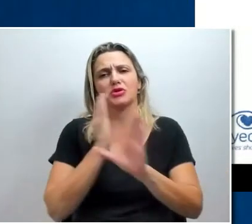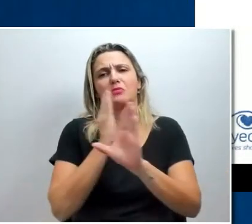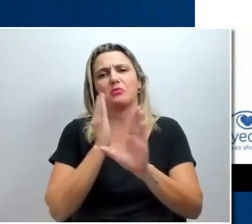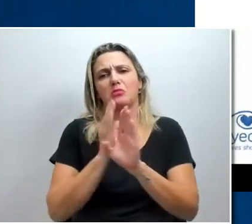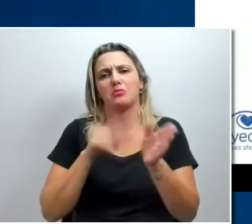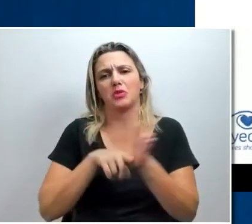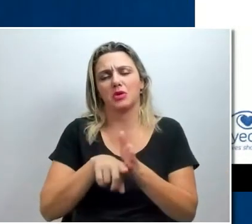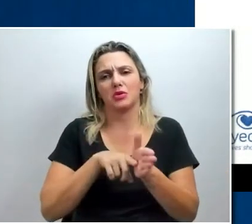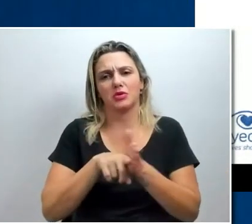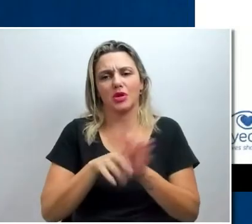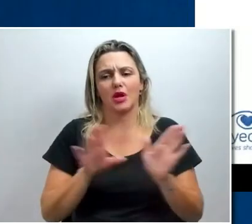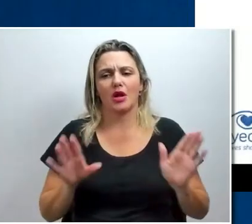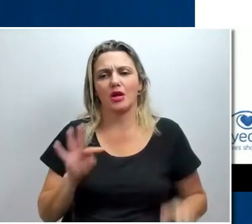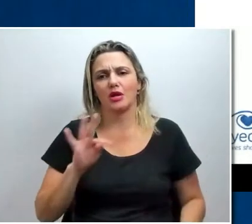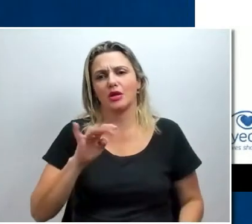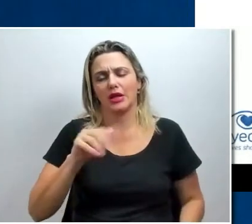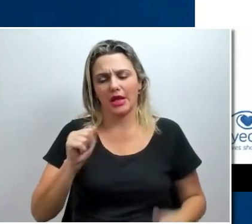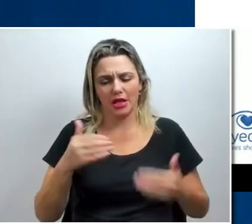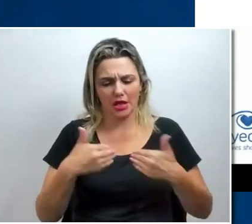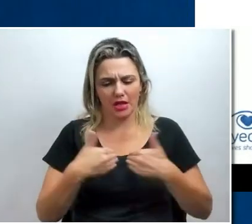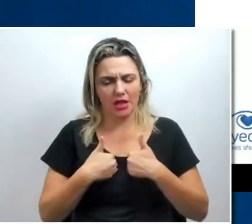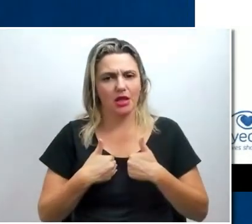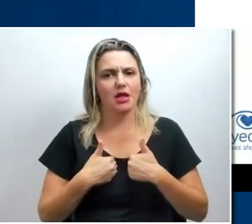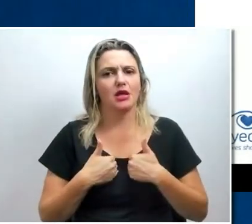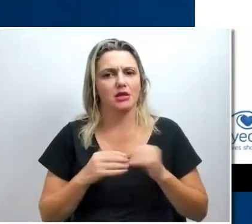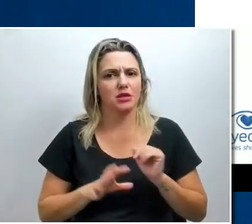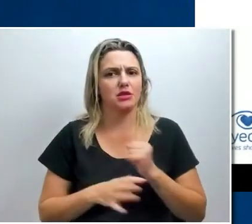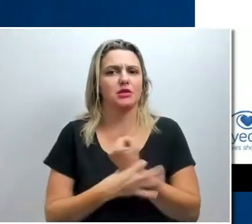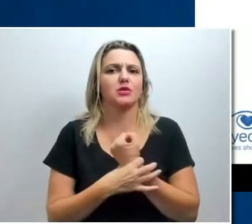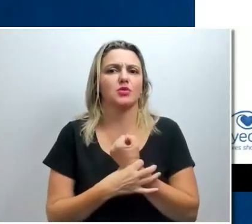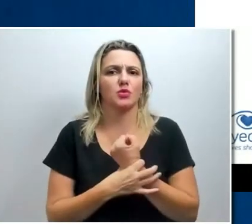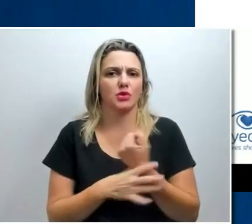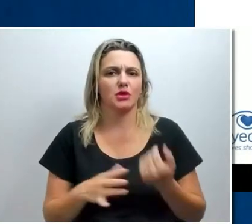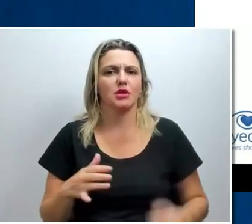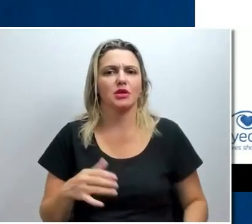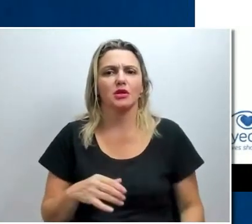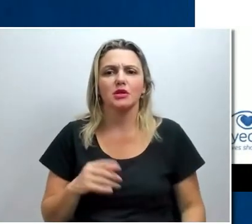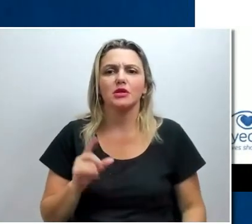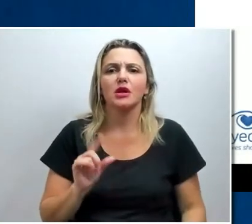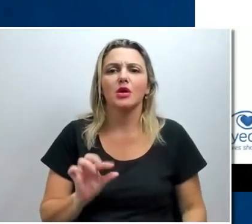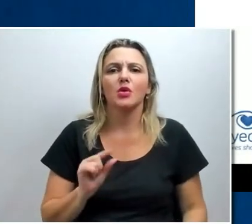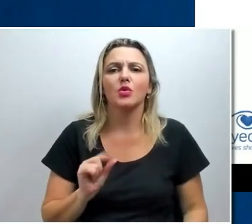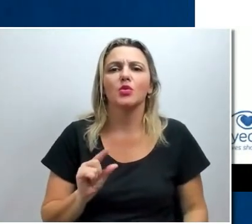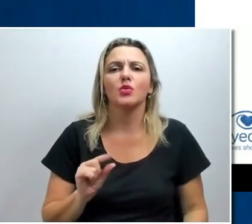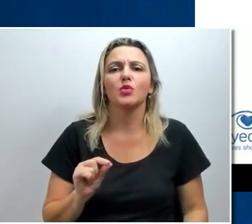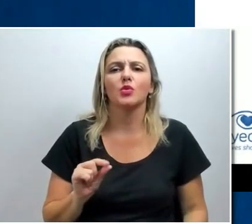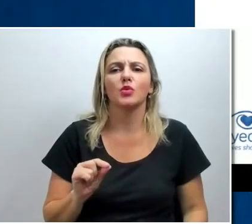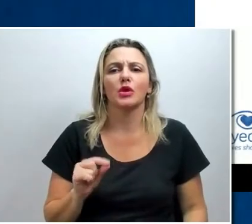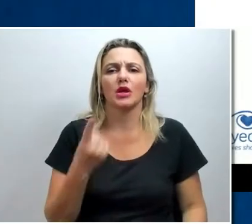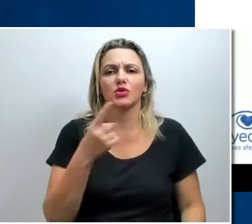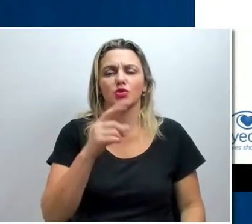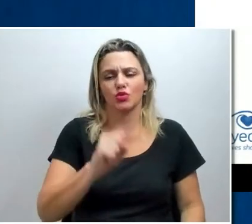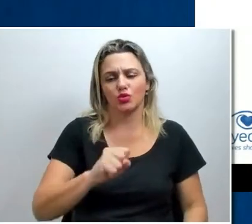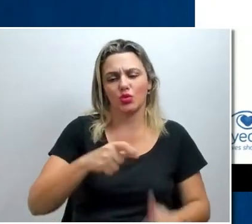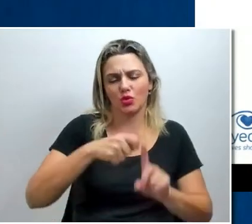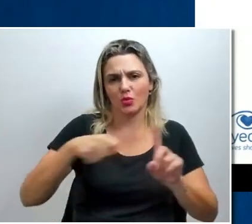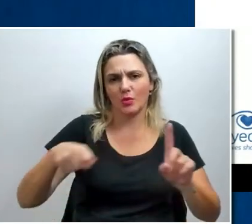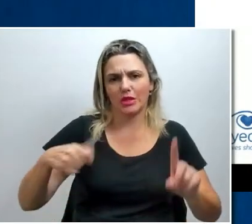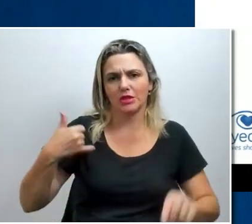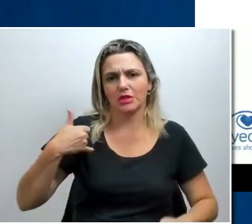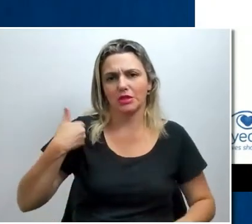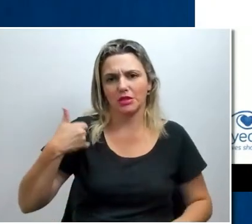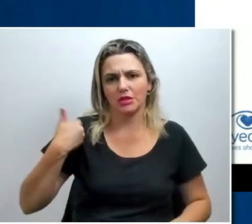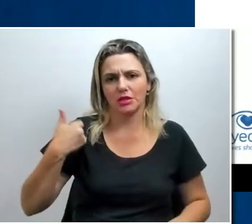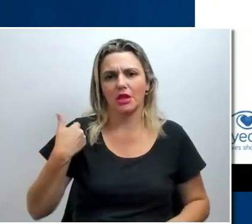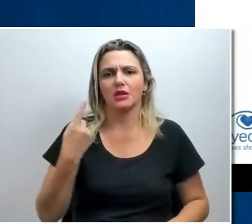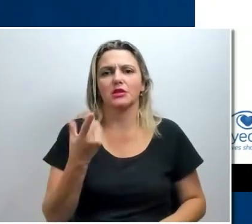com bastante segurança aos 18 meses de idade, com boa segurança aos 16 meses de idade, e alguns estudos estão